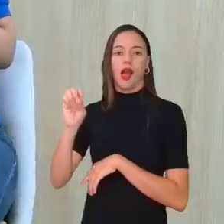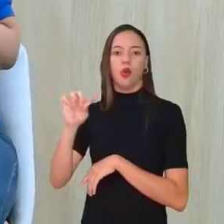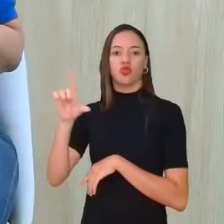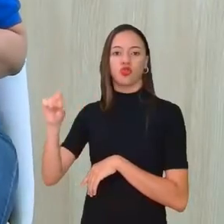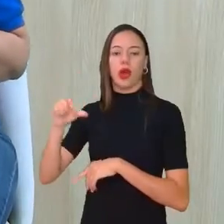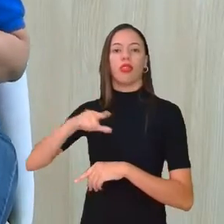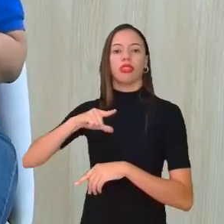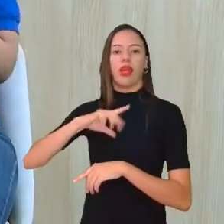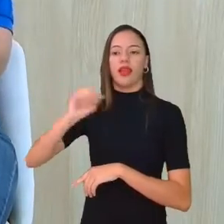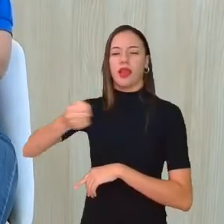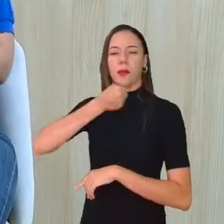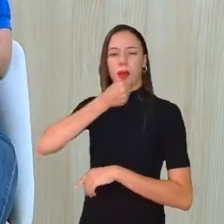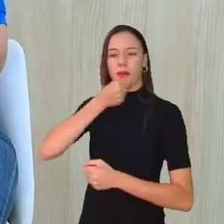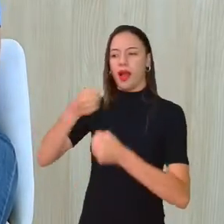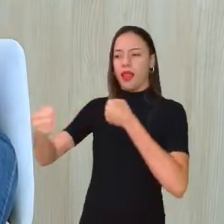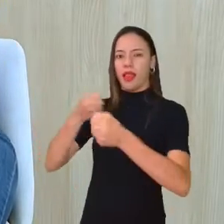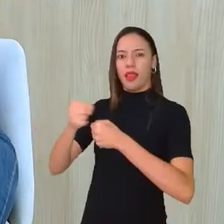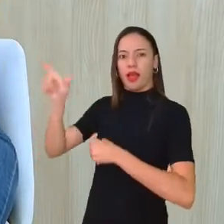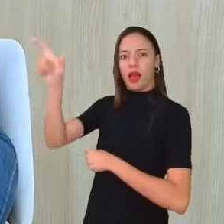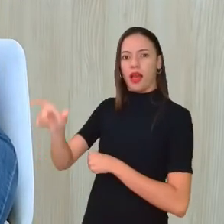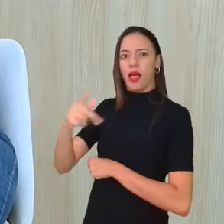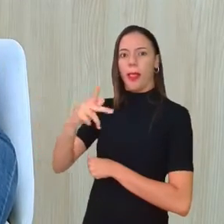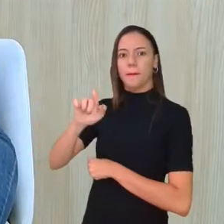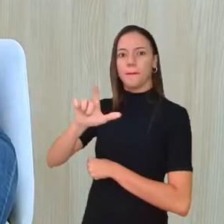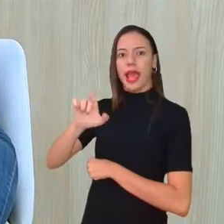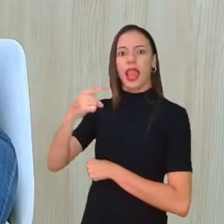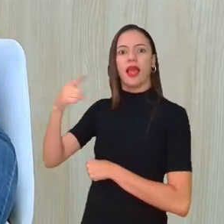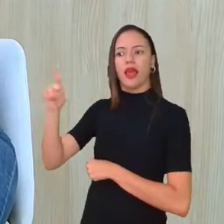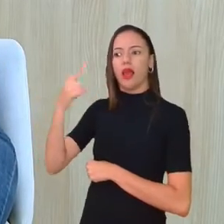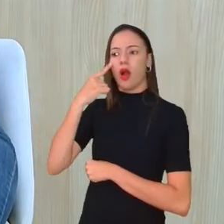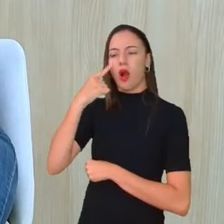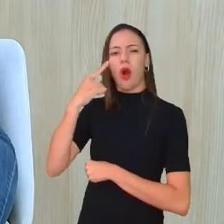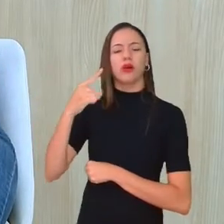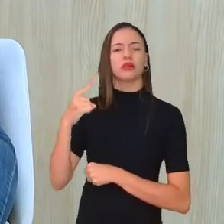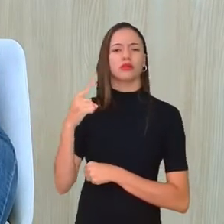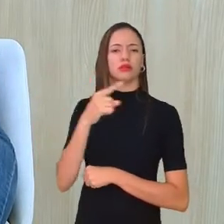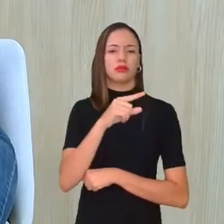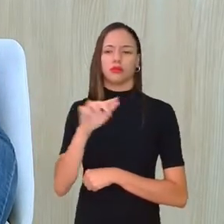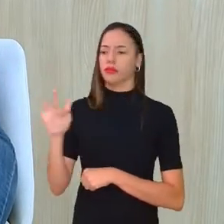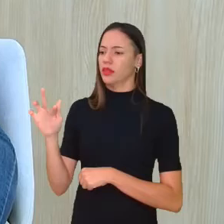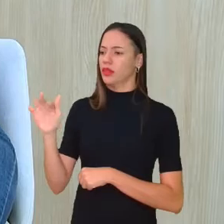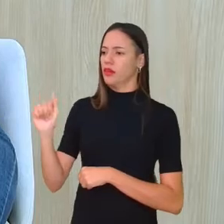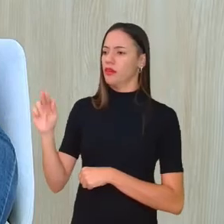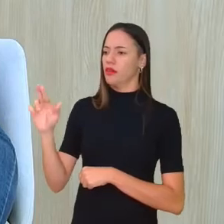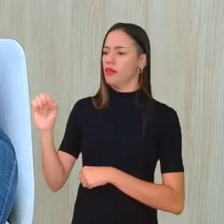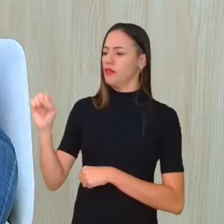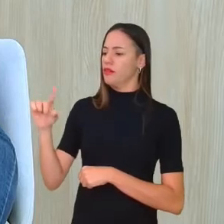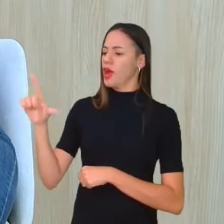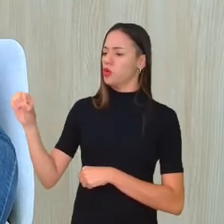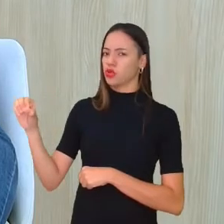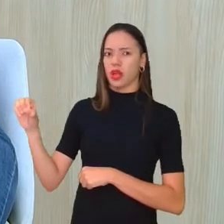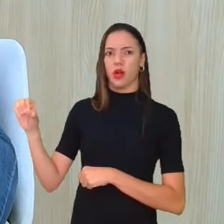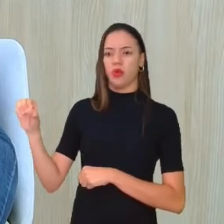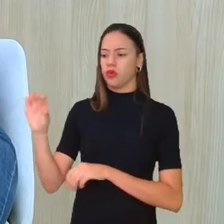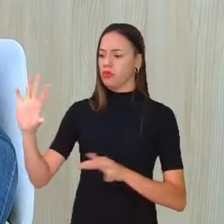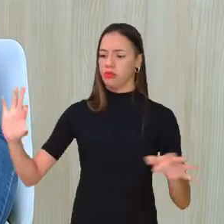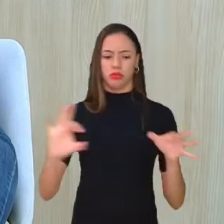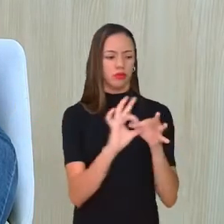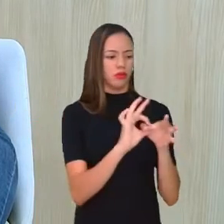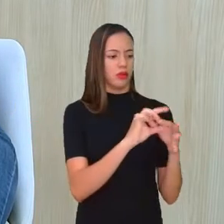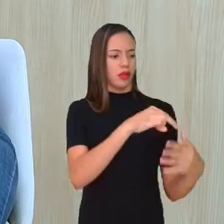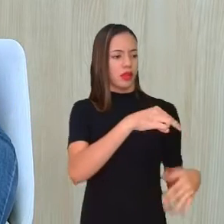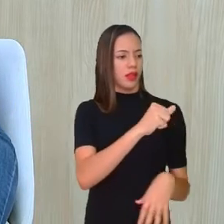brincadeira aí que ligou Faustão a Napoleão Bonaparte, o que parece uma brincadeira, ela é aplicada às redes